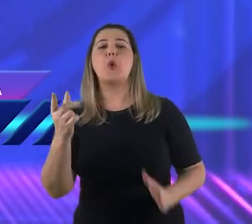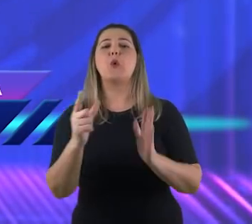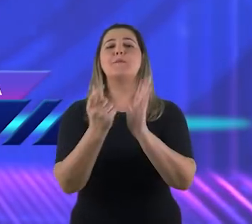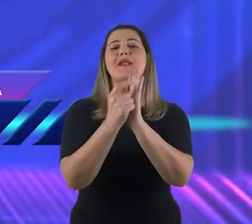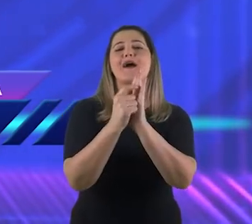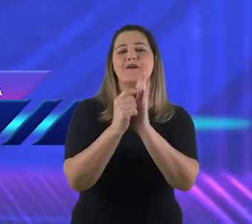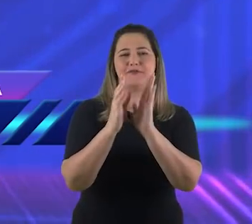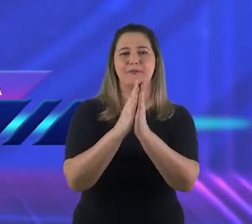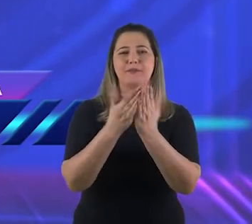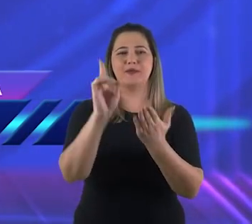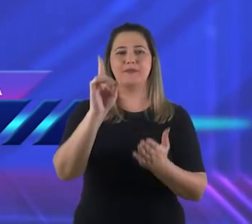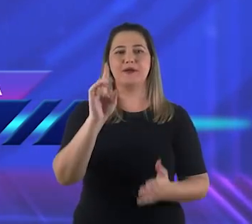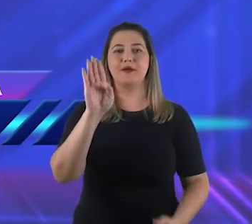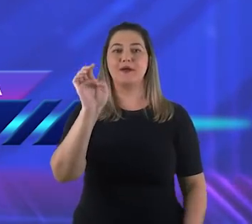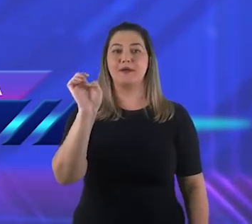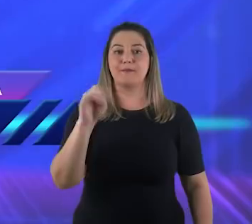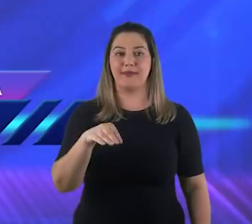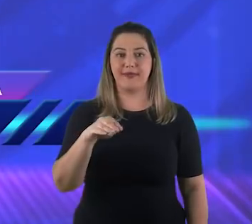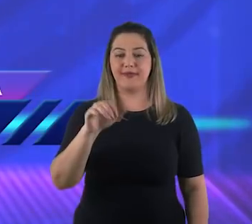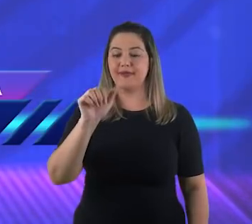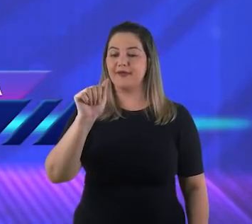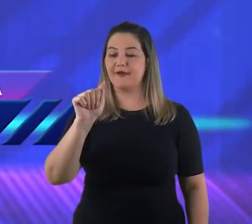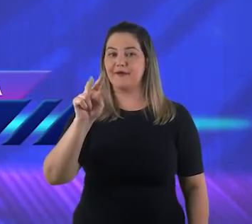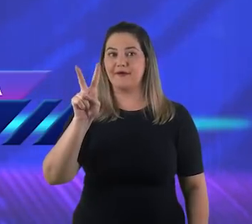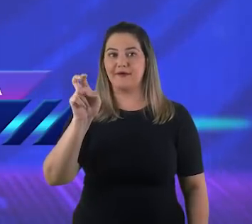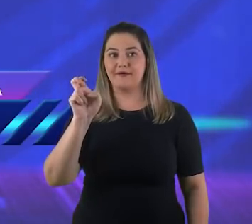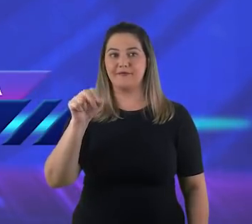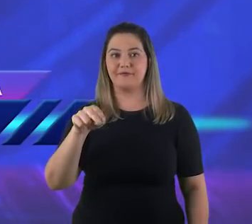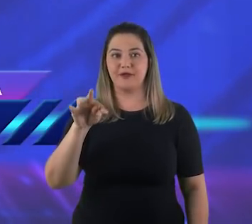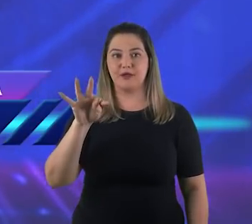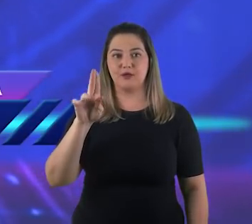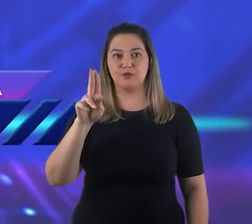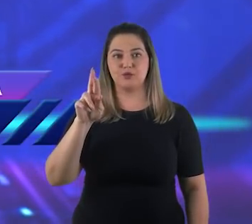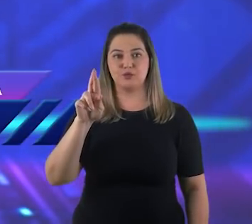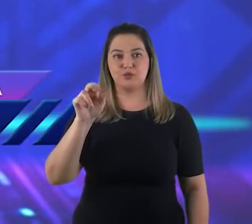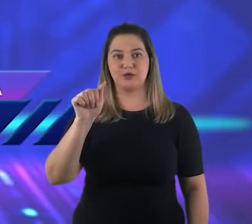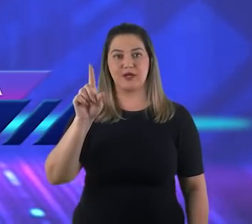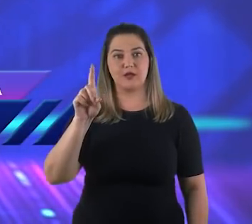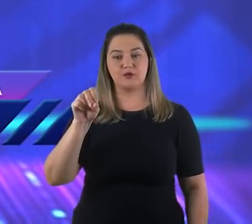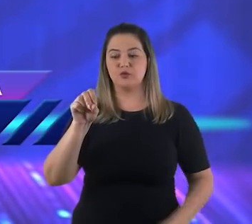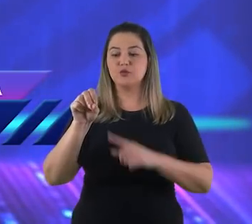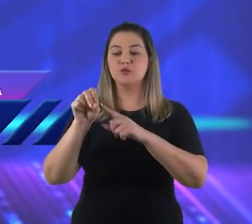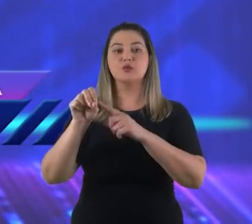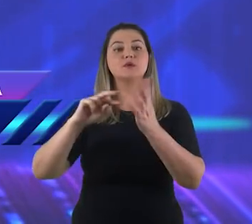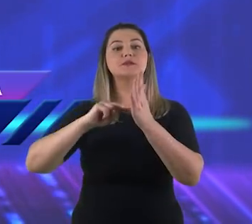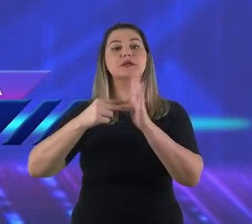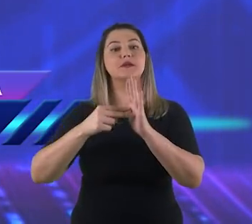ser bem-aventurado? Feliz. Felizes são aqueles.